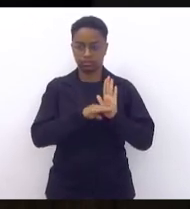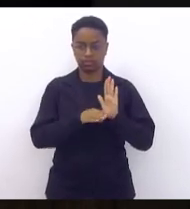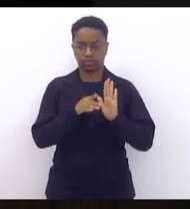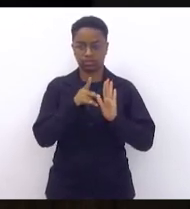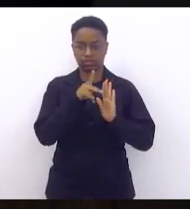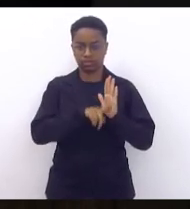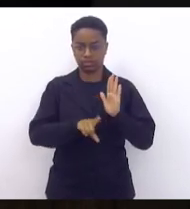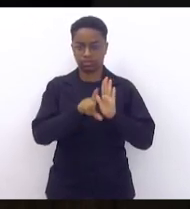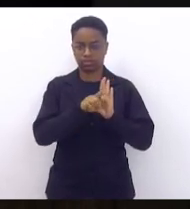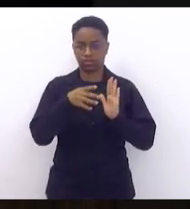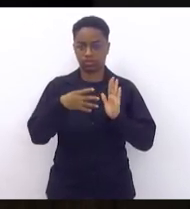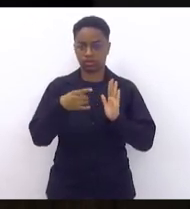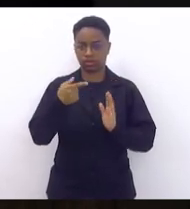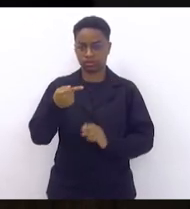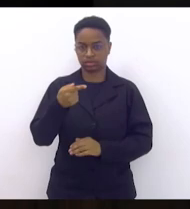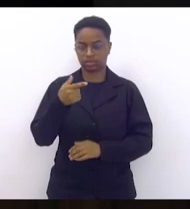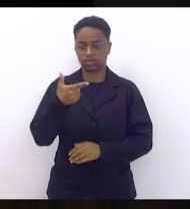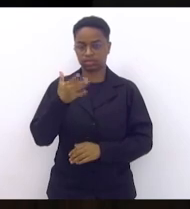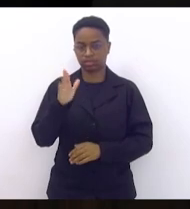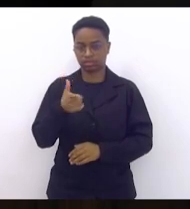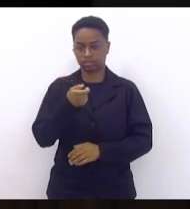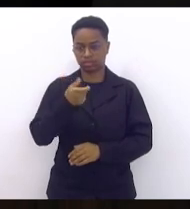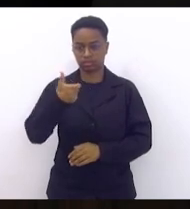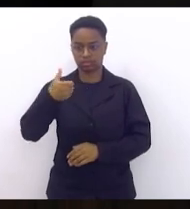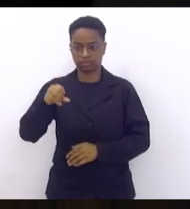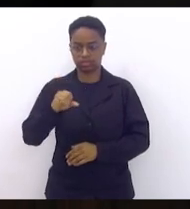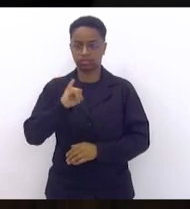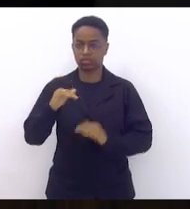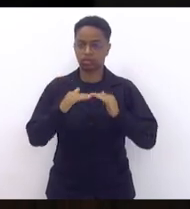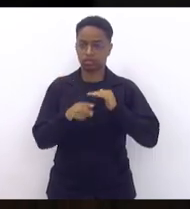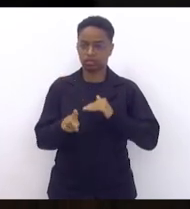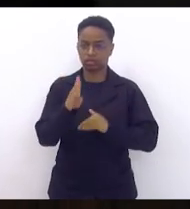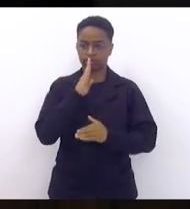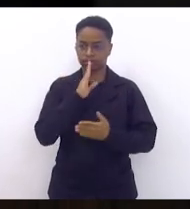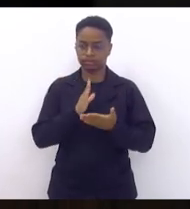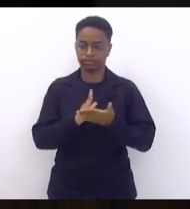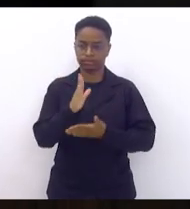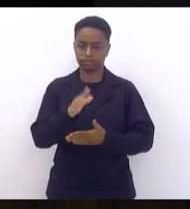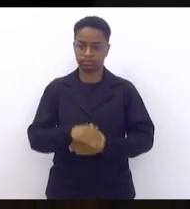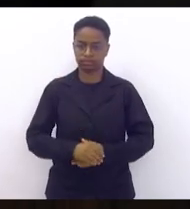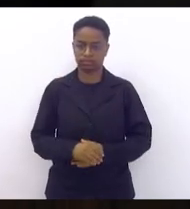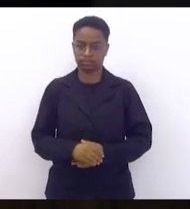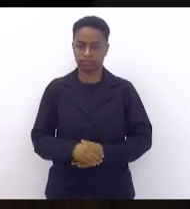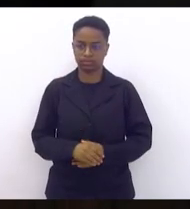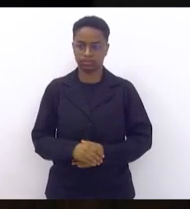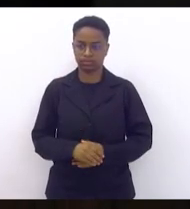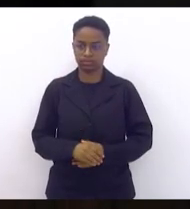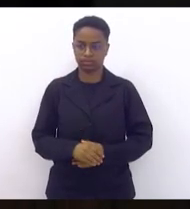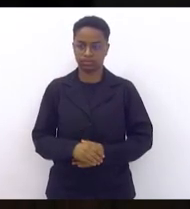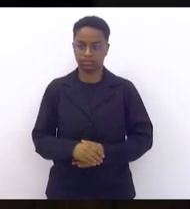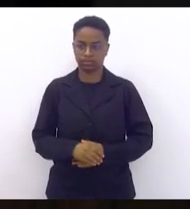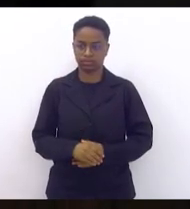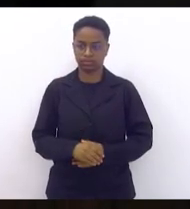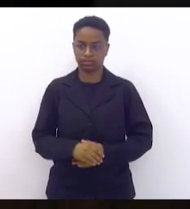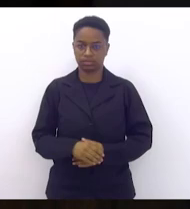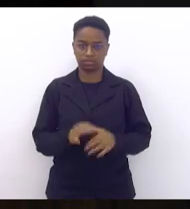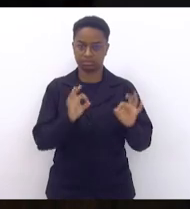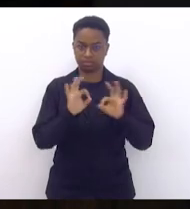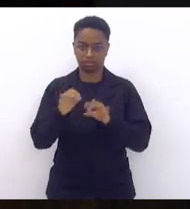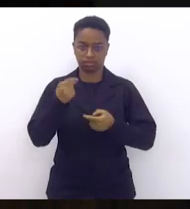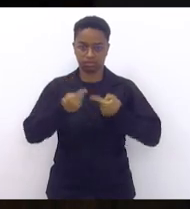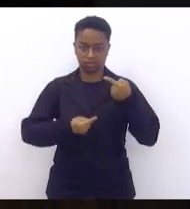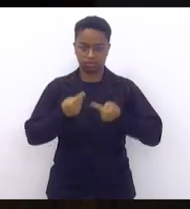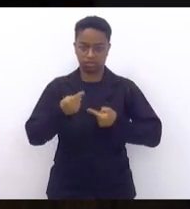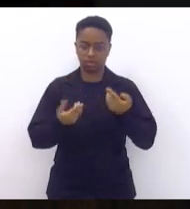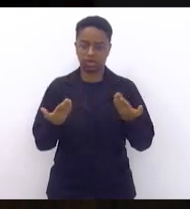projeto 147, de 2019, deputado Chico Machado, senhores que aprovam, permaneçam como estão, aprovados. Nada mais havendo a